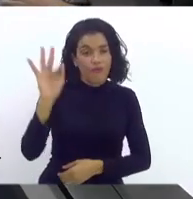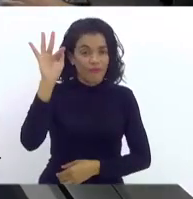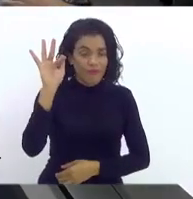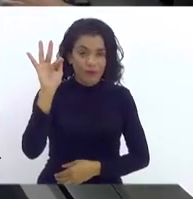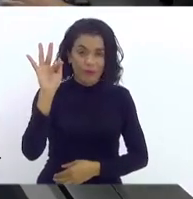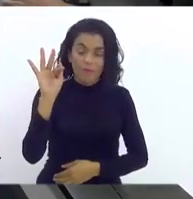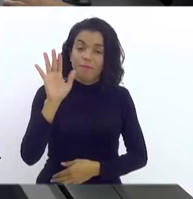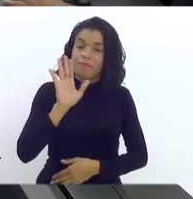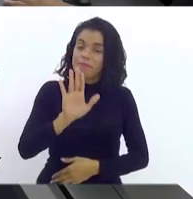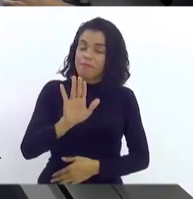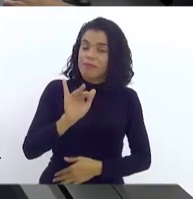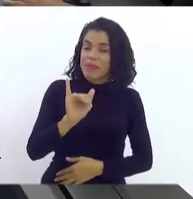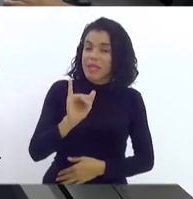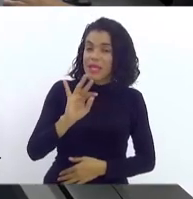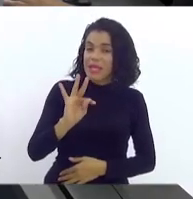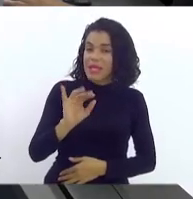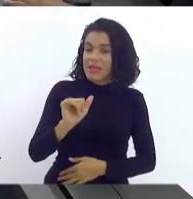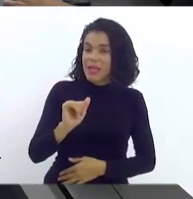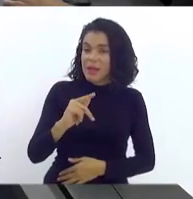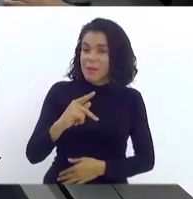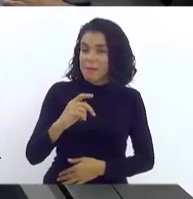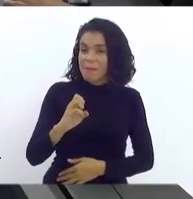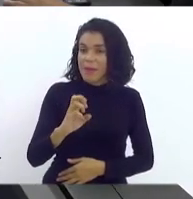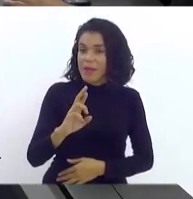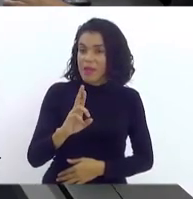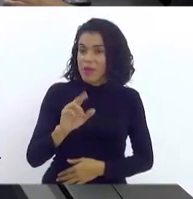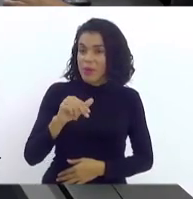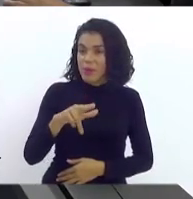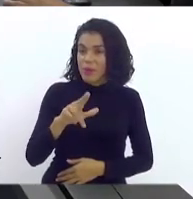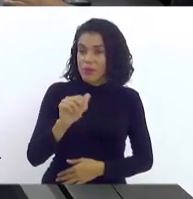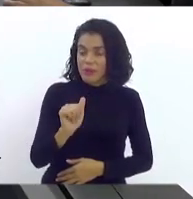a Itaperuna, a Genersa